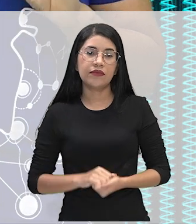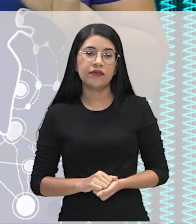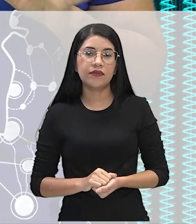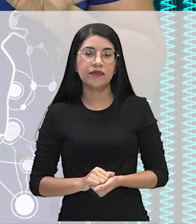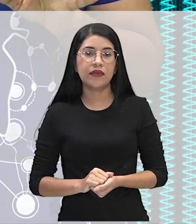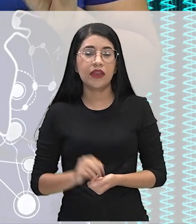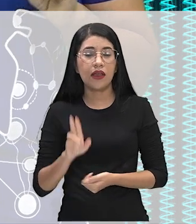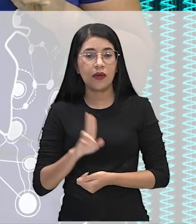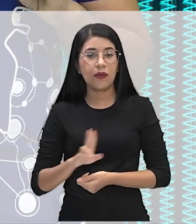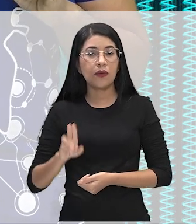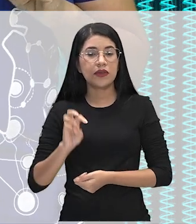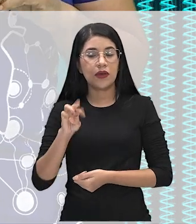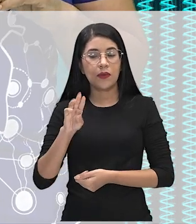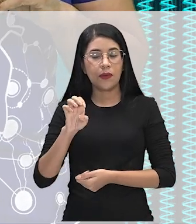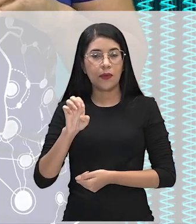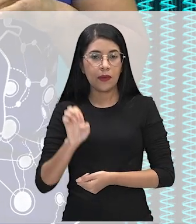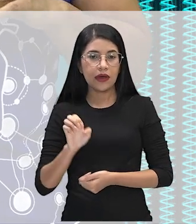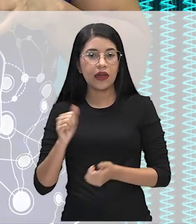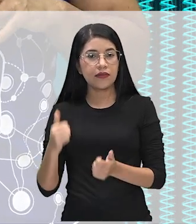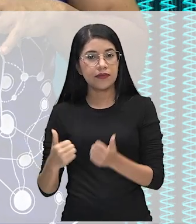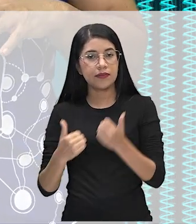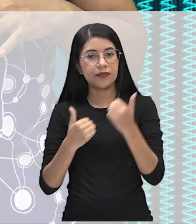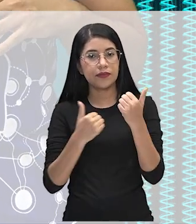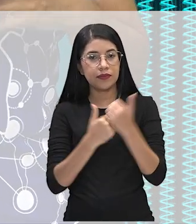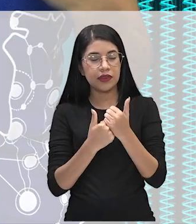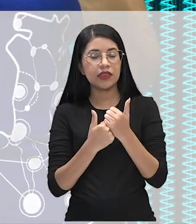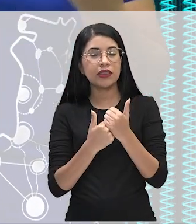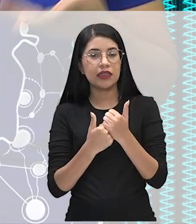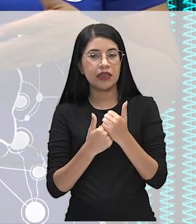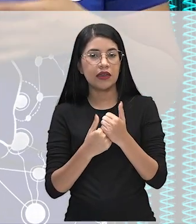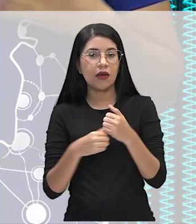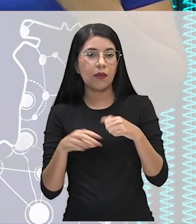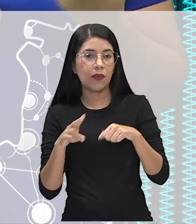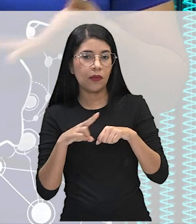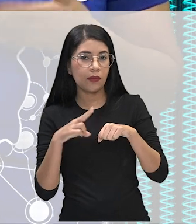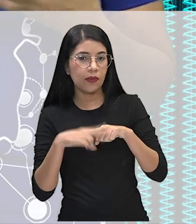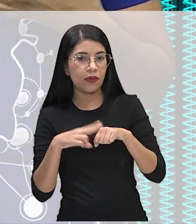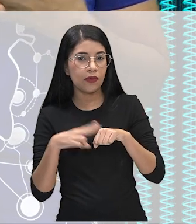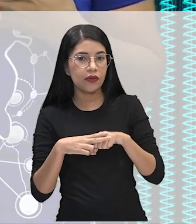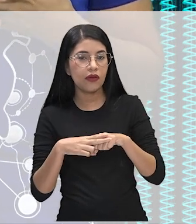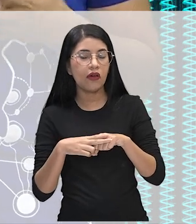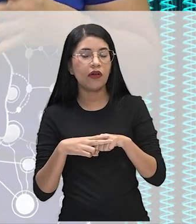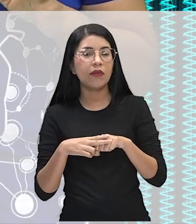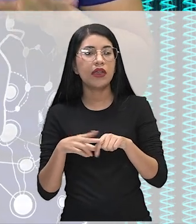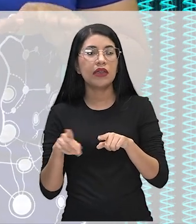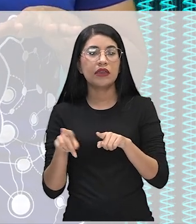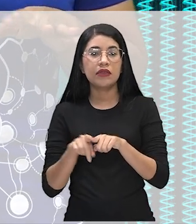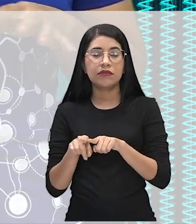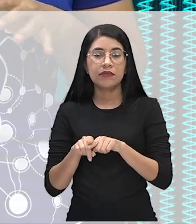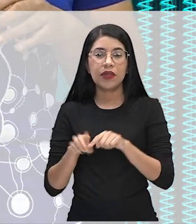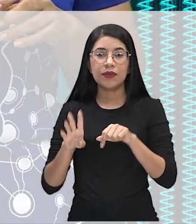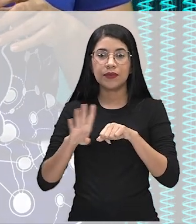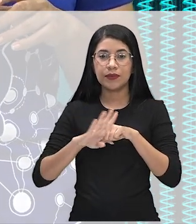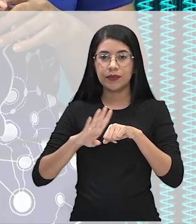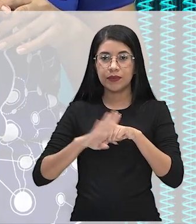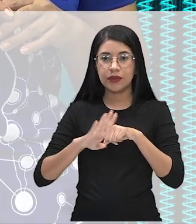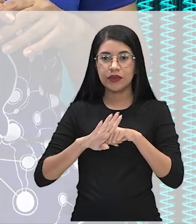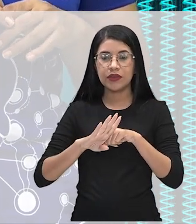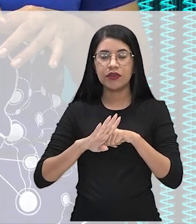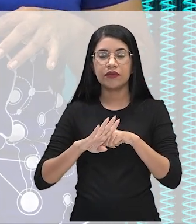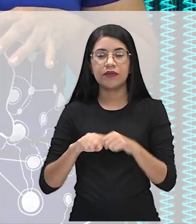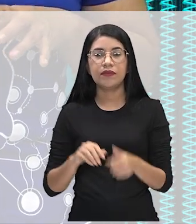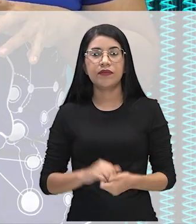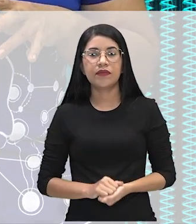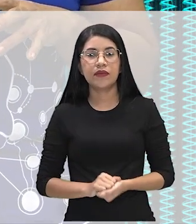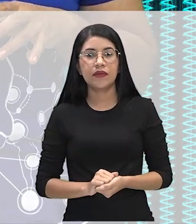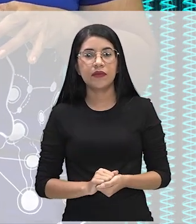Usando o we na oração, vamos substituir por um pronome, por um substantivo. Eu vou retirar o